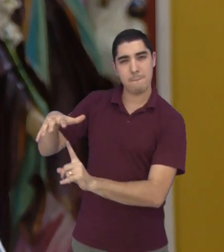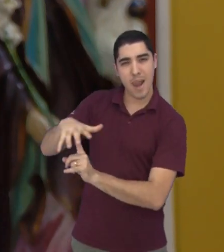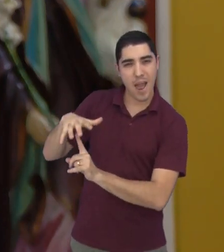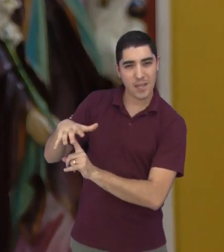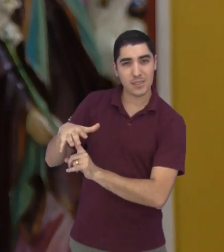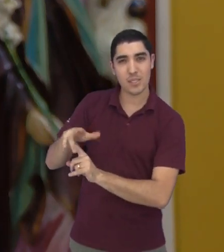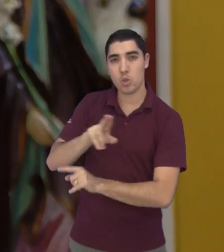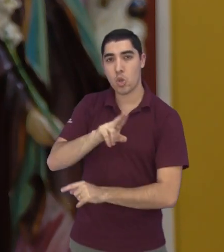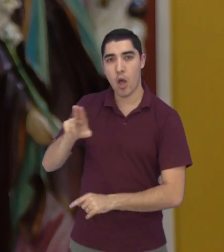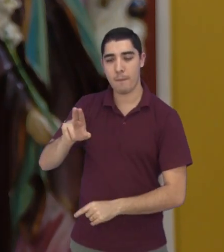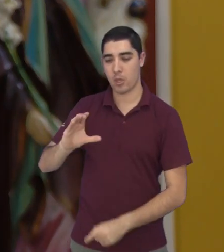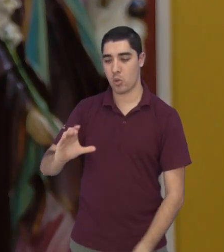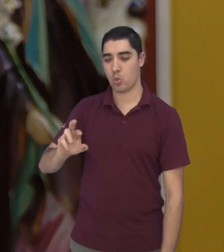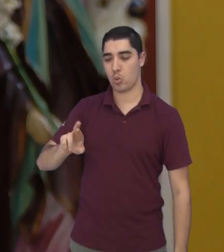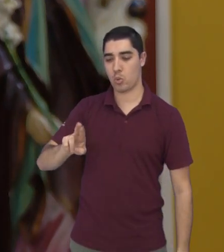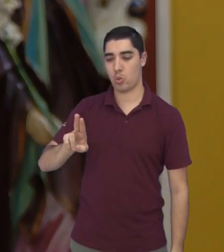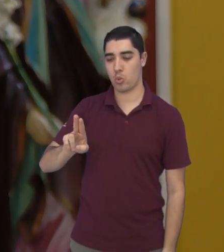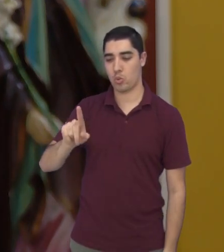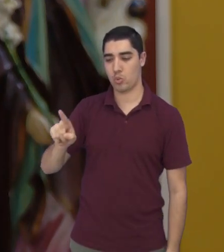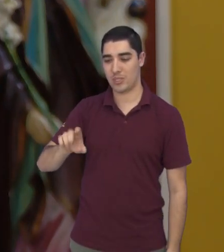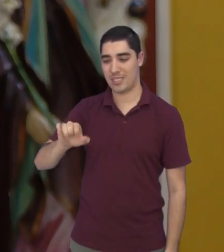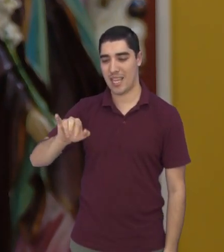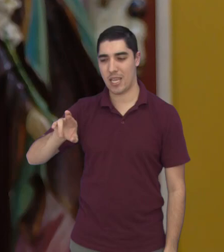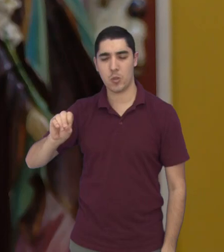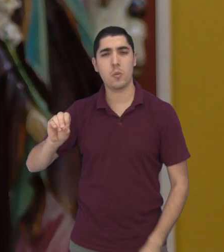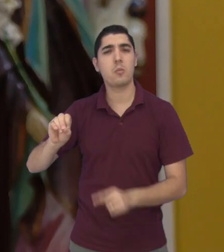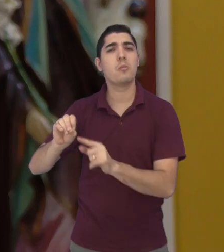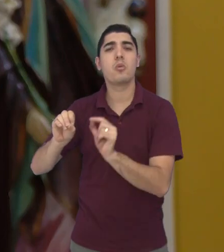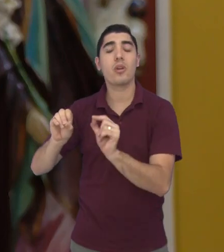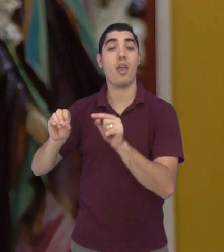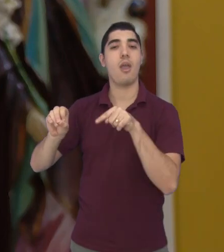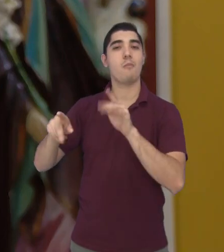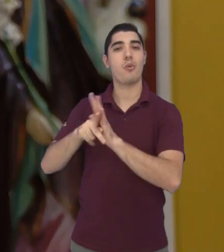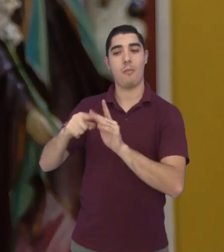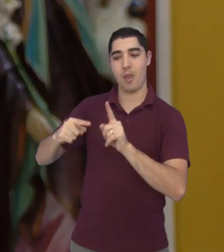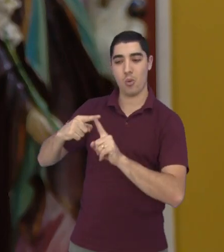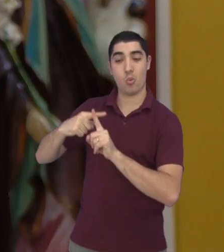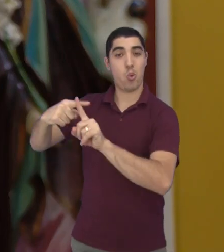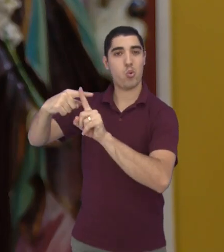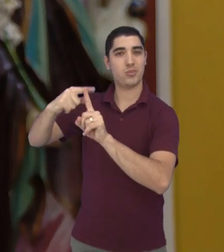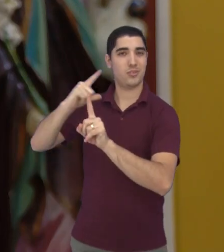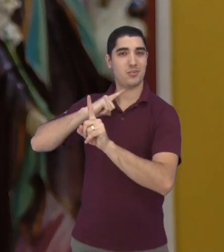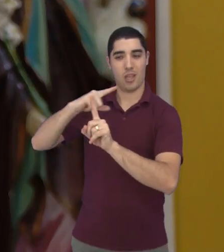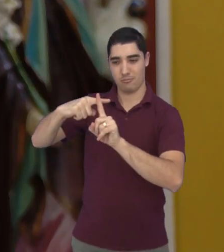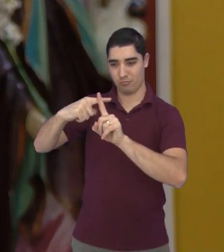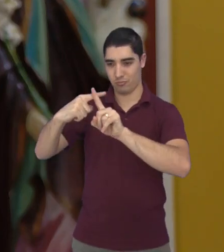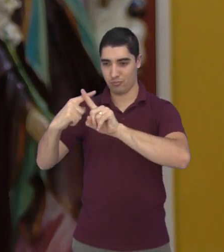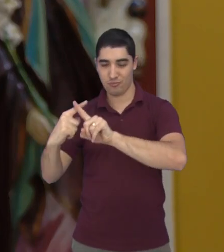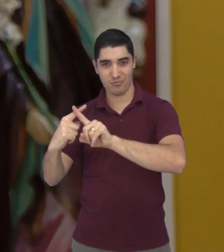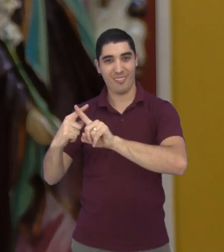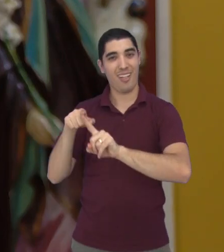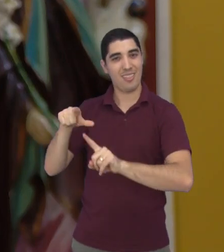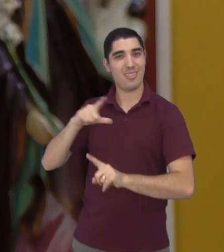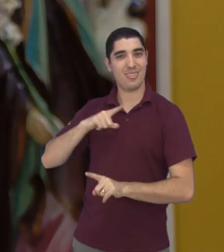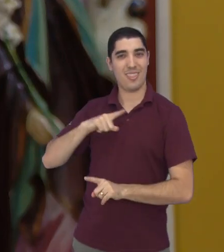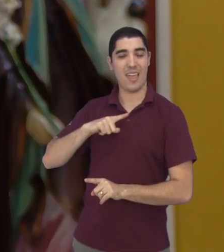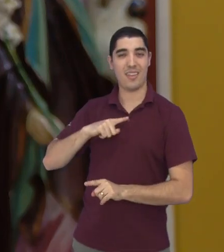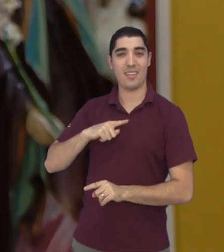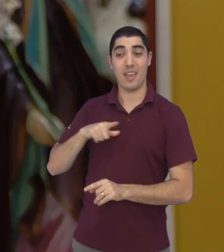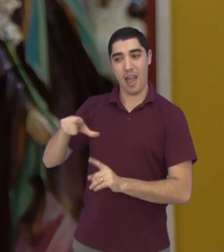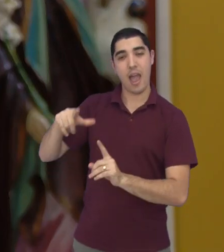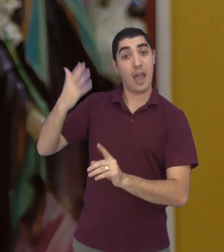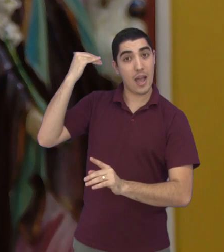do Cruzeiro, onde nós temos aquela cruz na frente da Capela de São Miguel, era chamado Praça